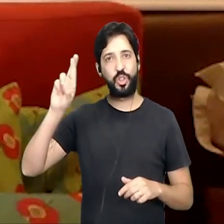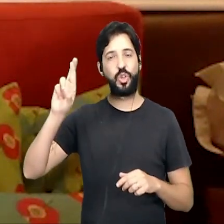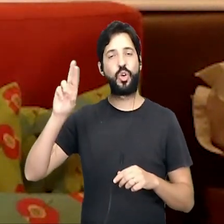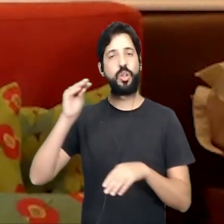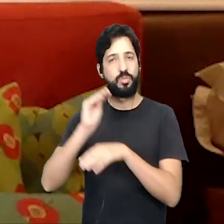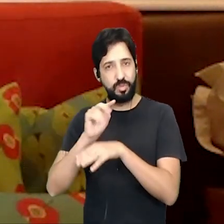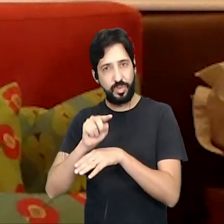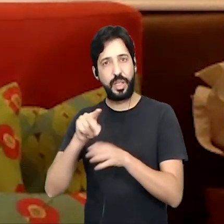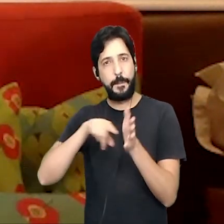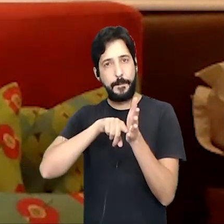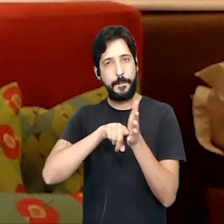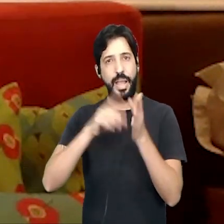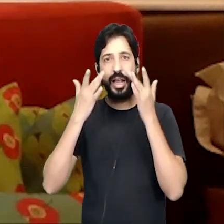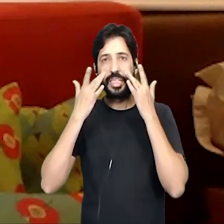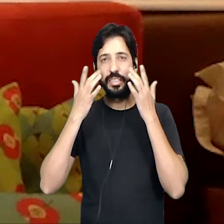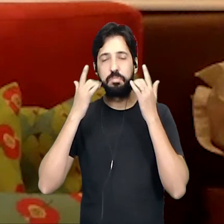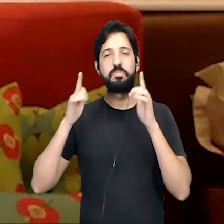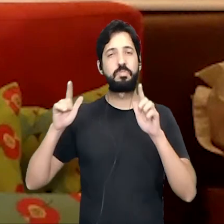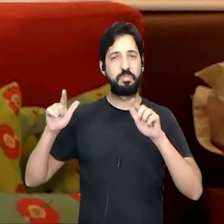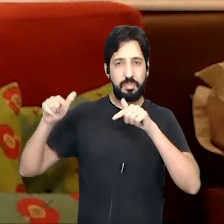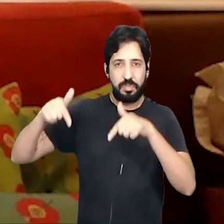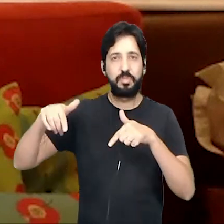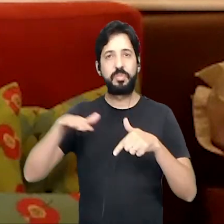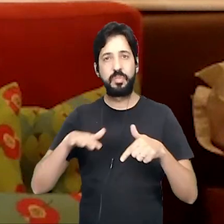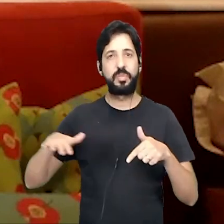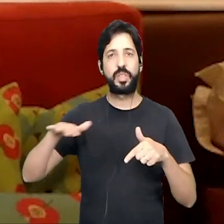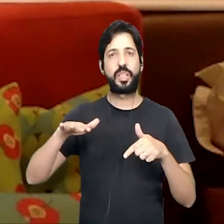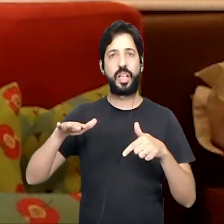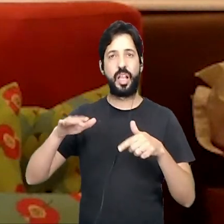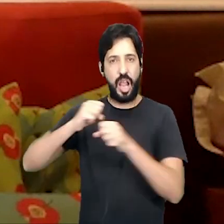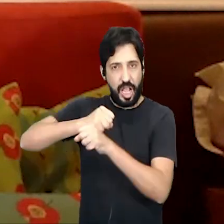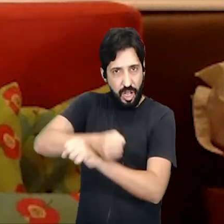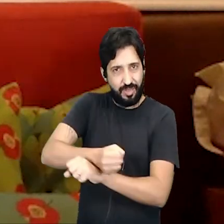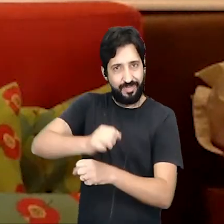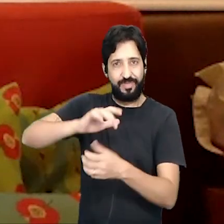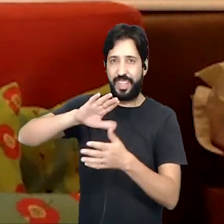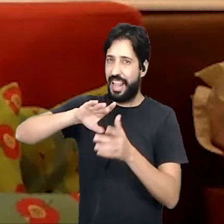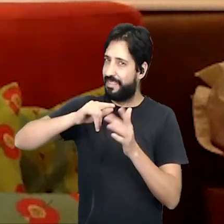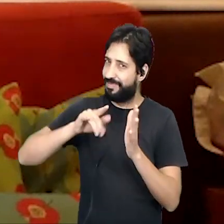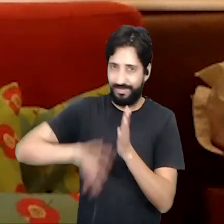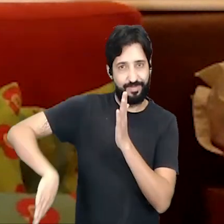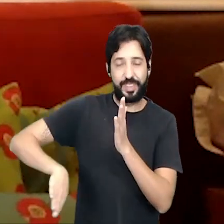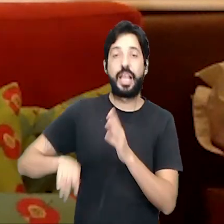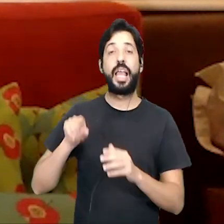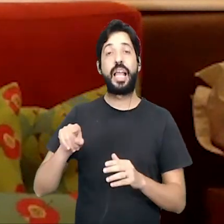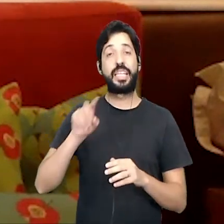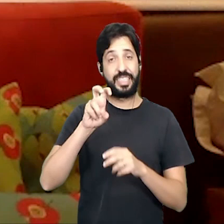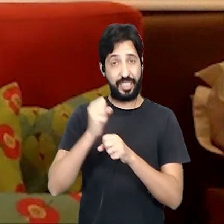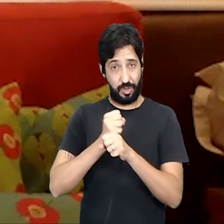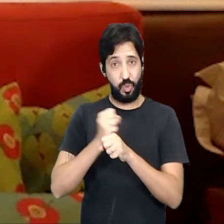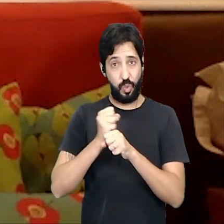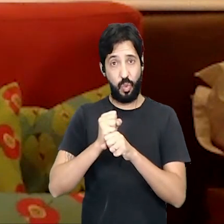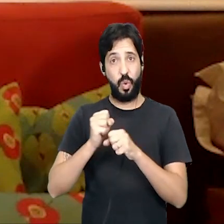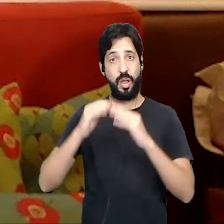diretora, curadora e pesquisadora em teatro, com uma atuação no campo anticolonial. Andréia, que morou